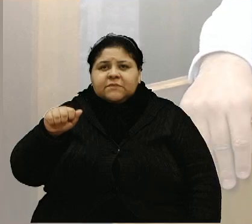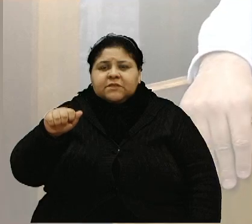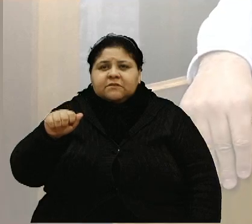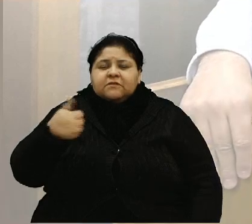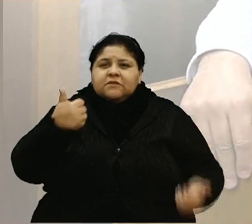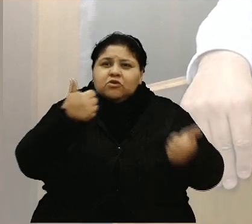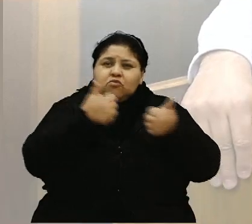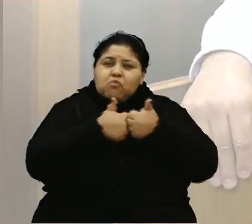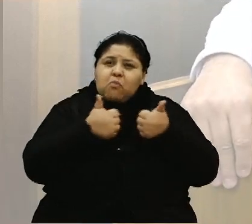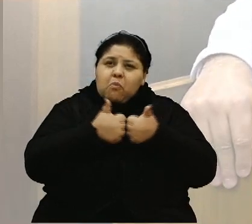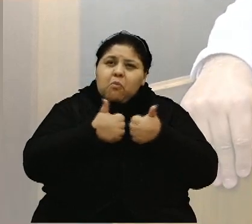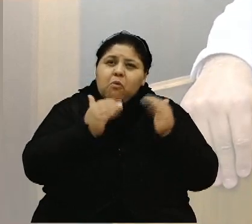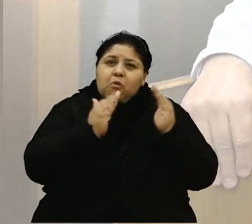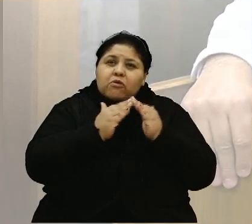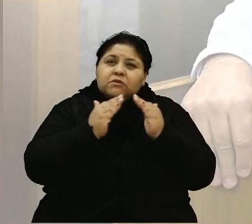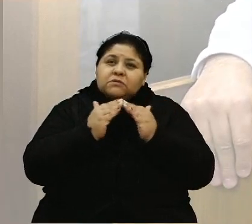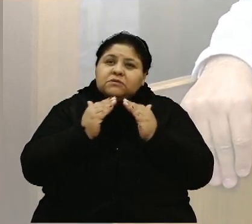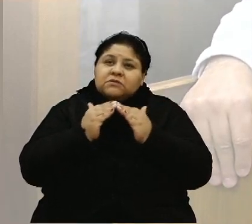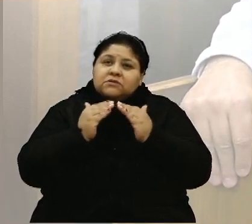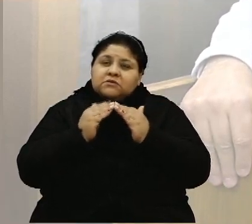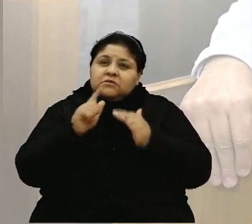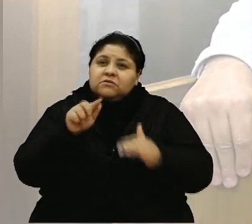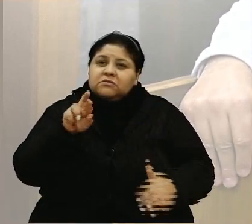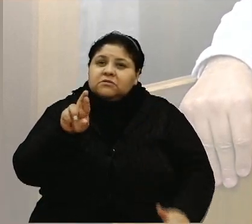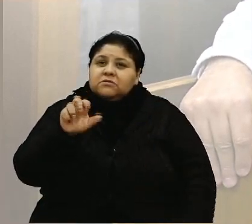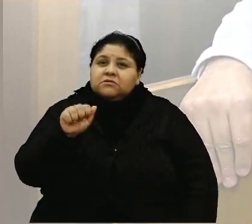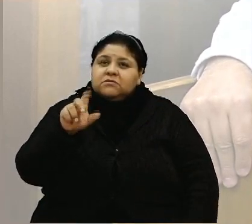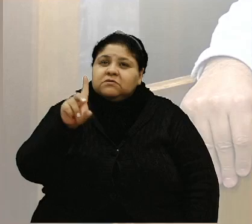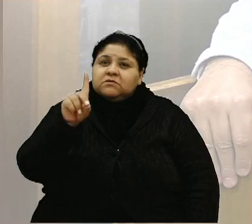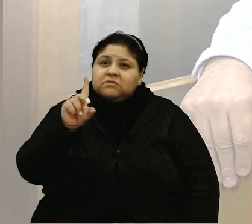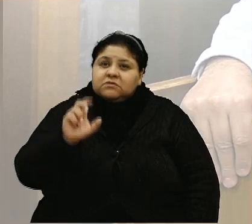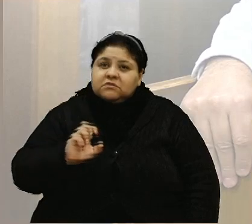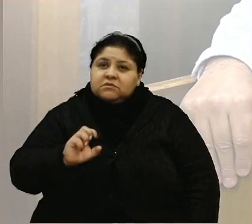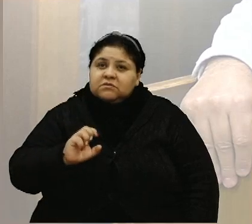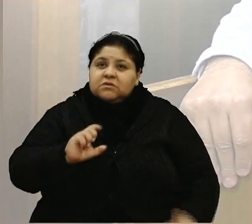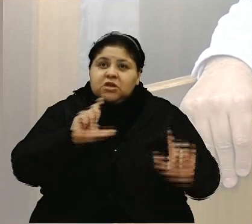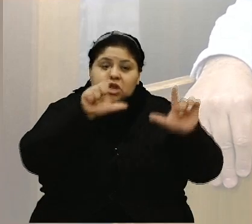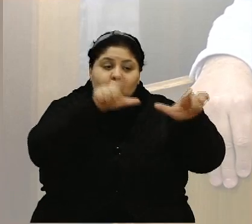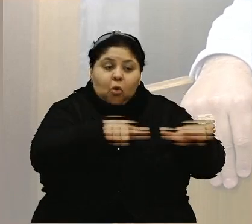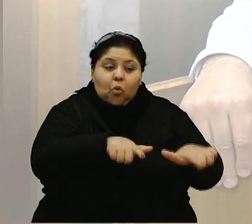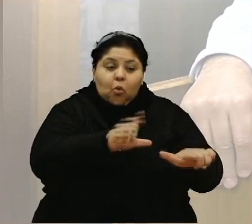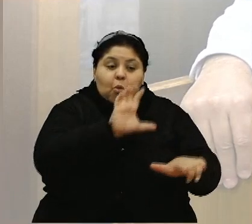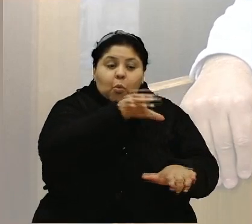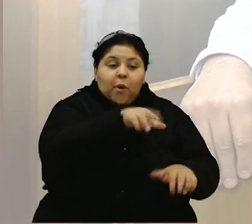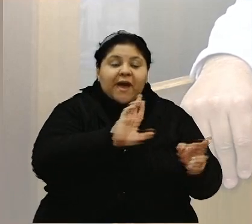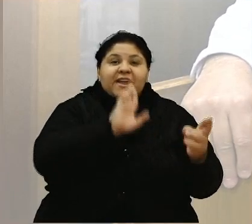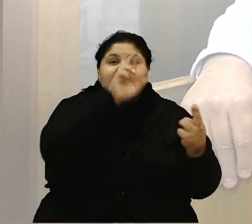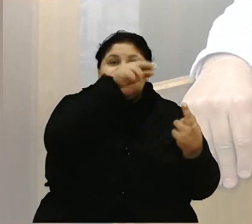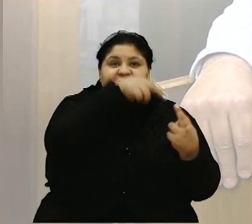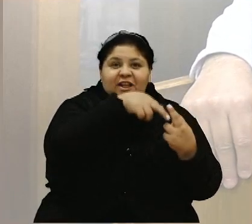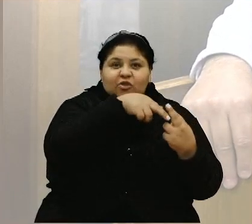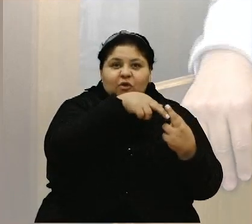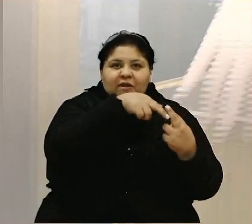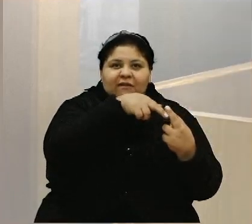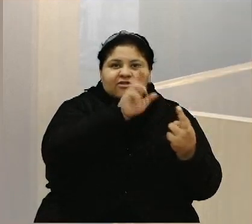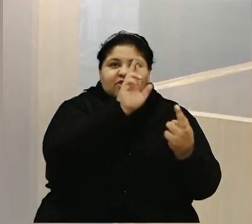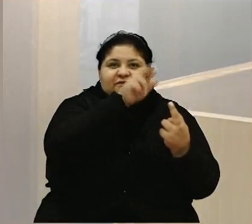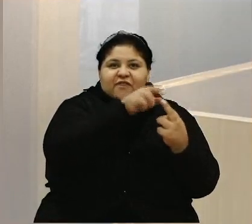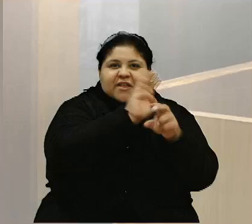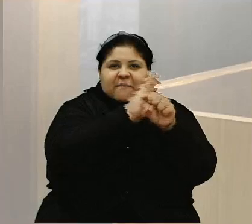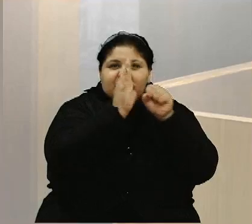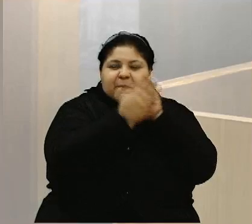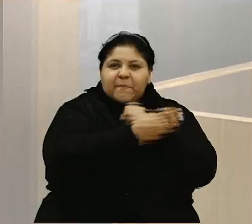casa que era do seu grade, né? Um ponto de referência para quem é do Planalto, moradora mais antigo.